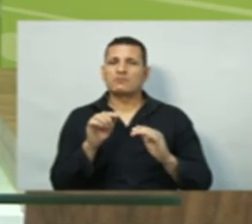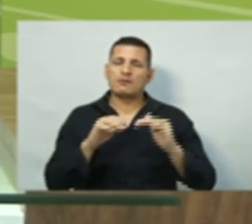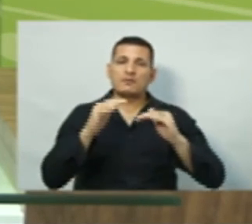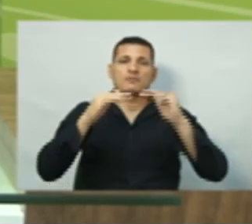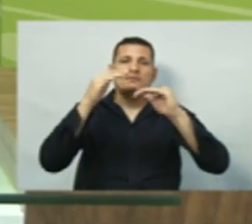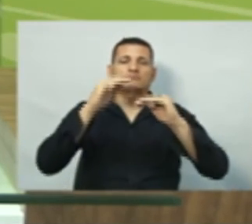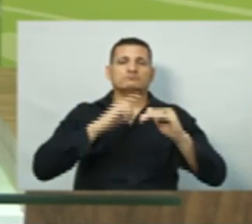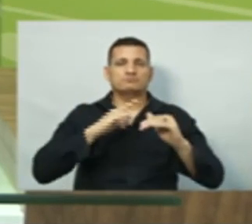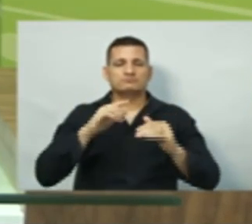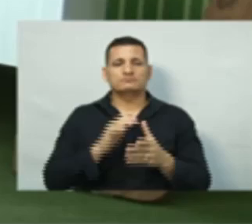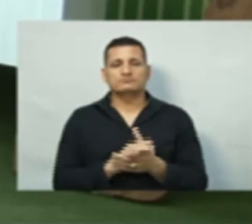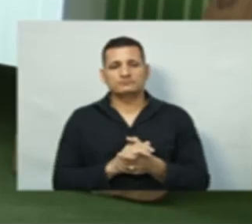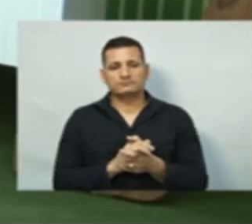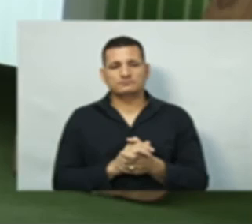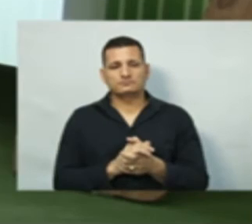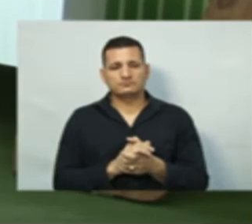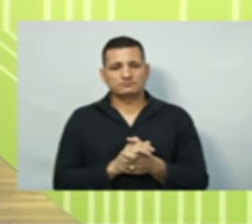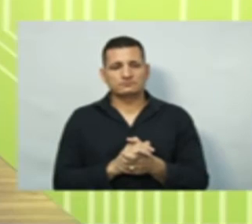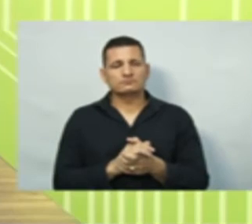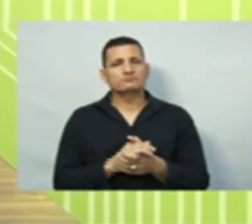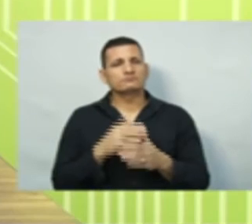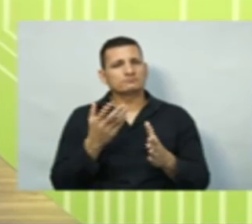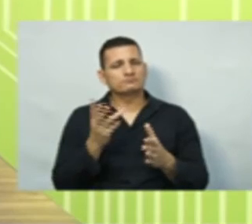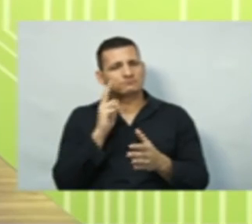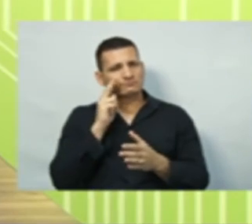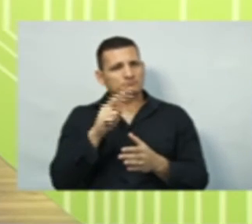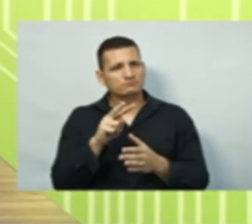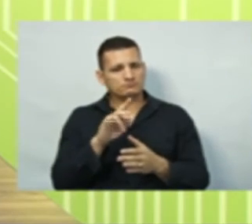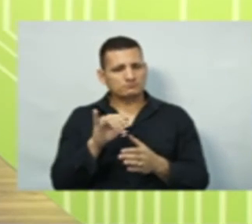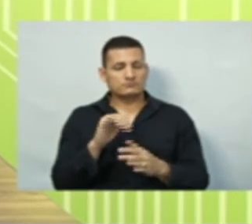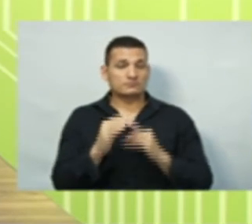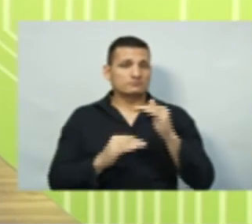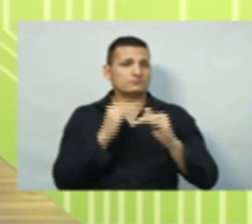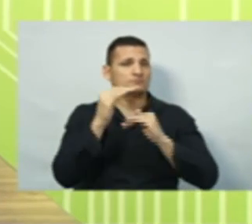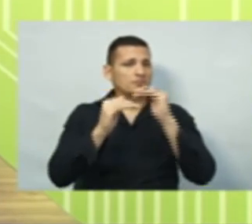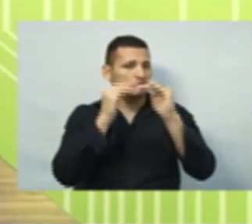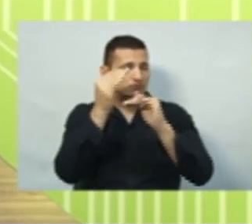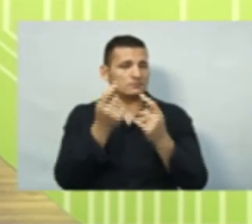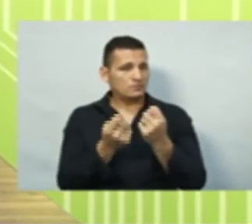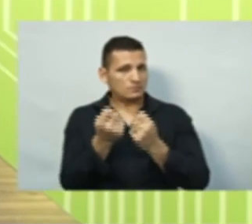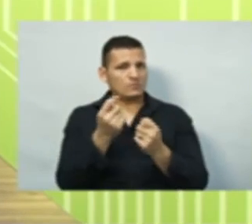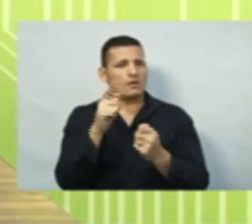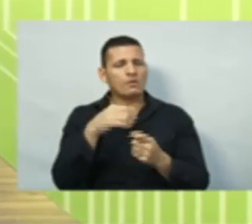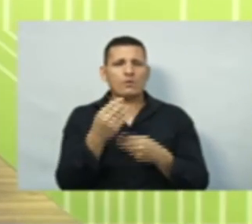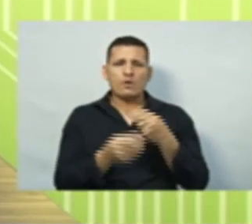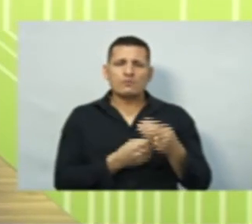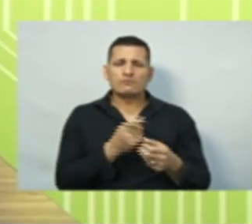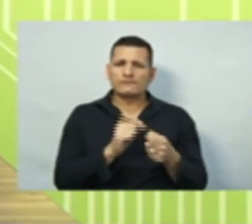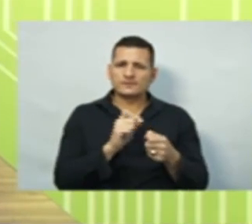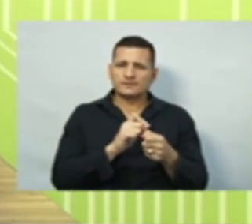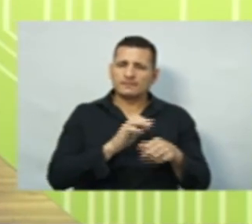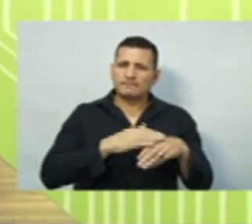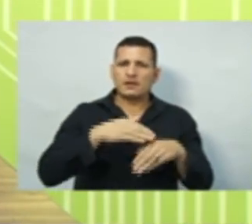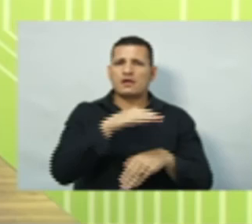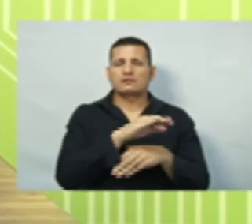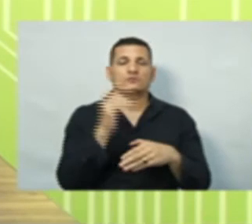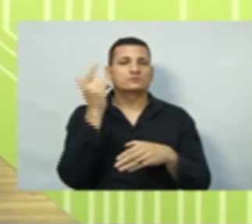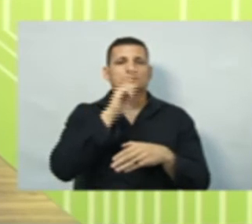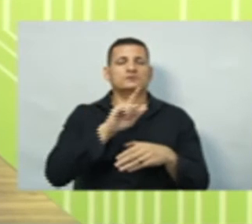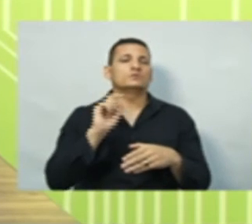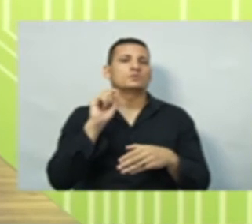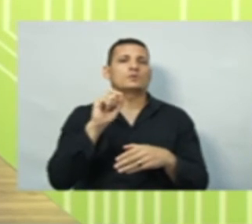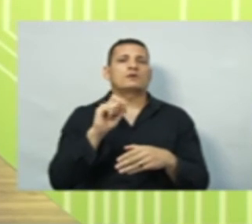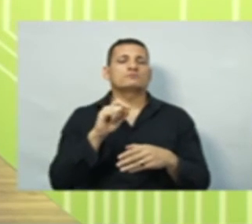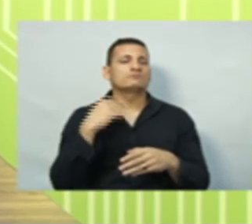vez mais. Então isso a gente vai ver assim, é realmente desenvolvimento econômico, é como produzir mais para a gente conseguir alcançar nossos desejos e